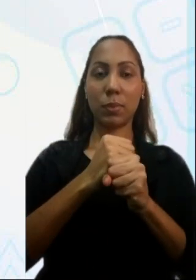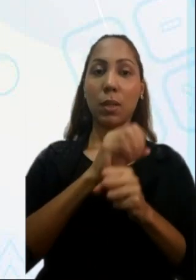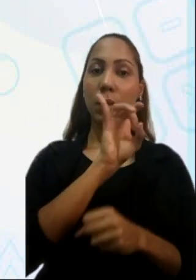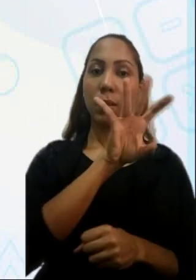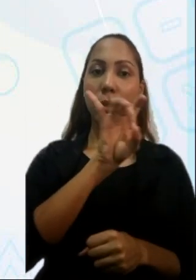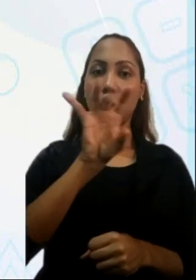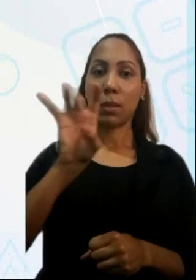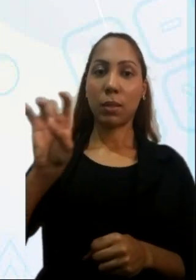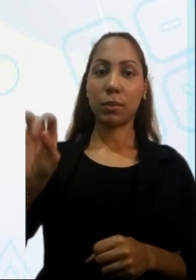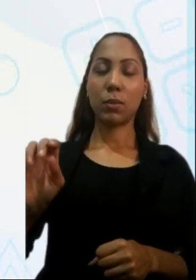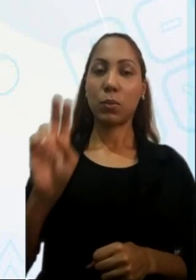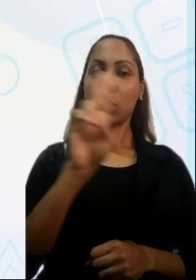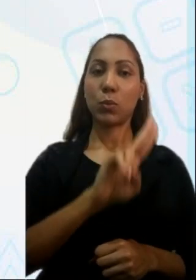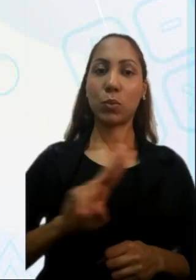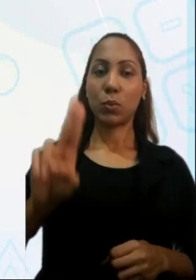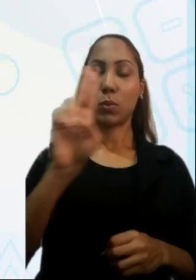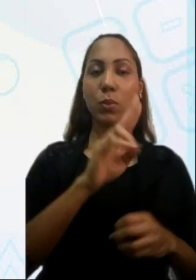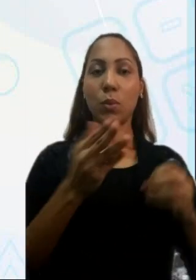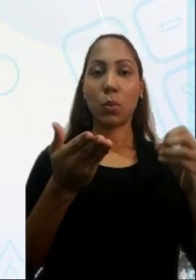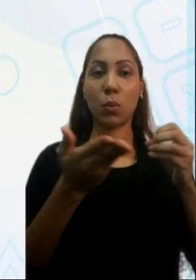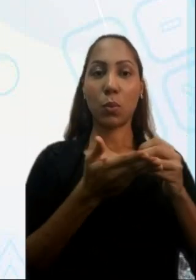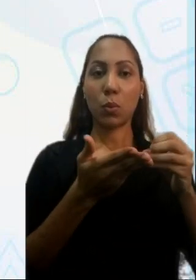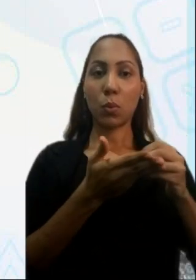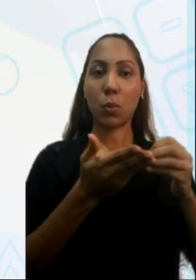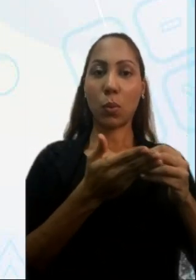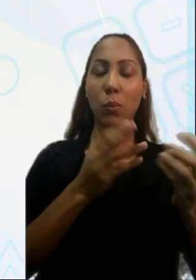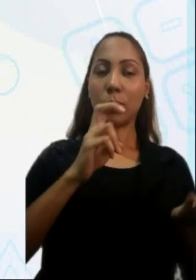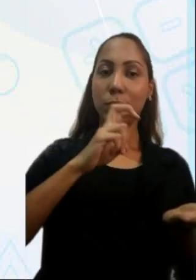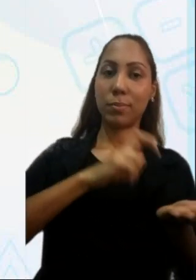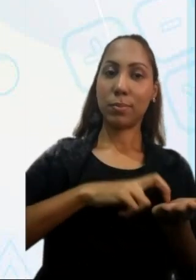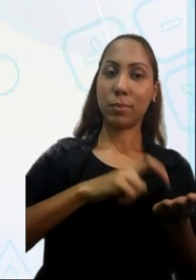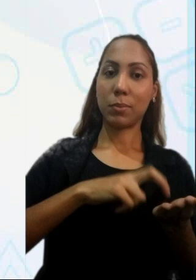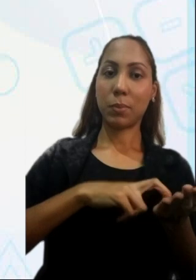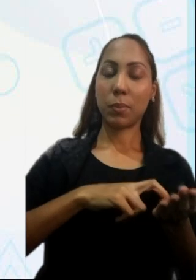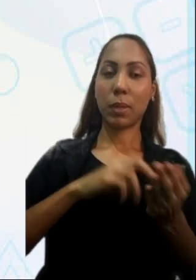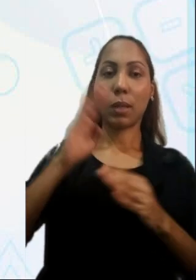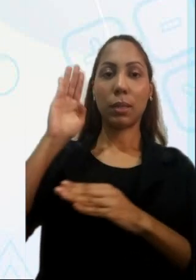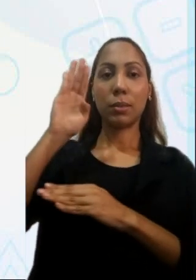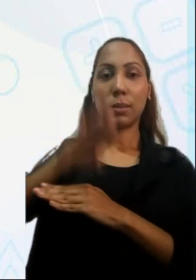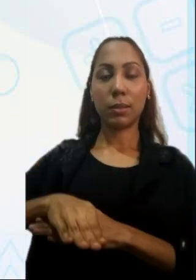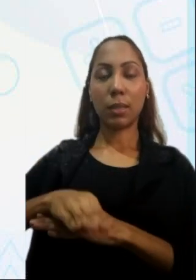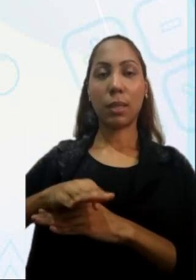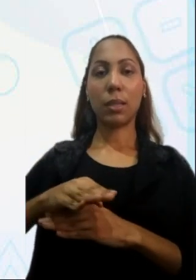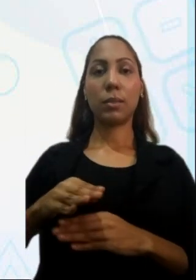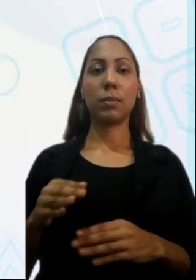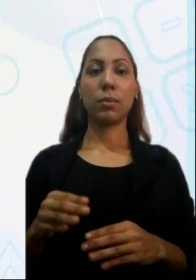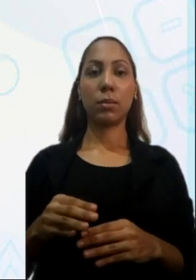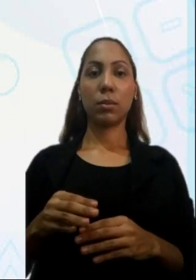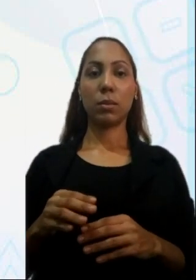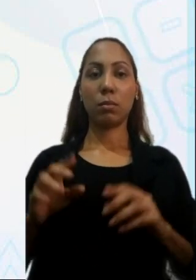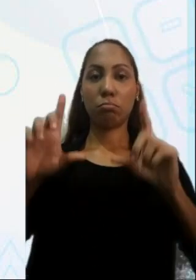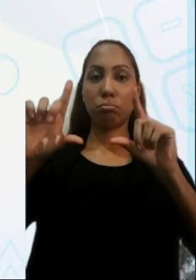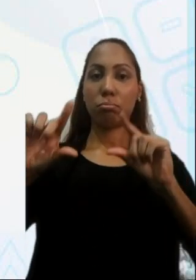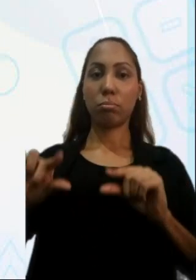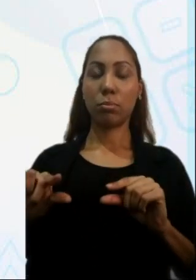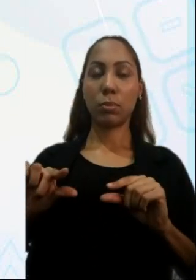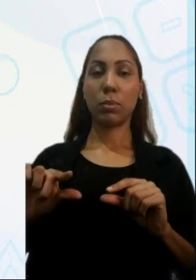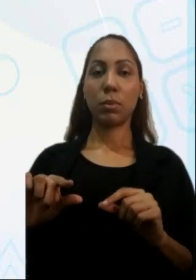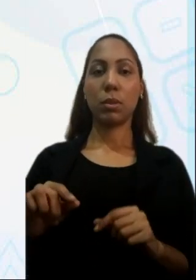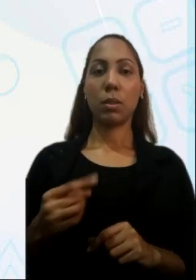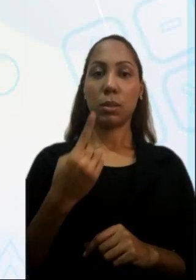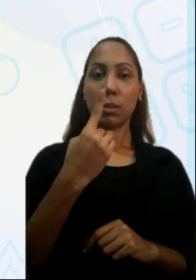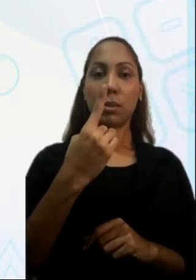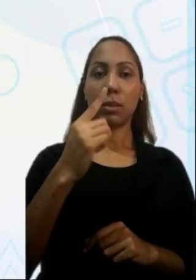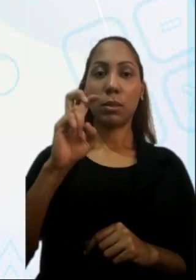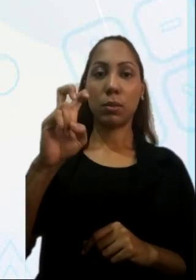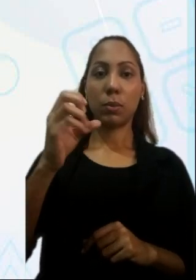Cada um utilizou um copo descartável no turno da manhã. No turno da tarde, esse número diminuiu para